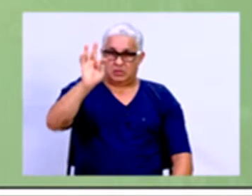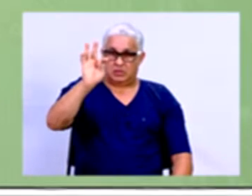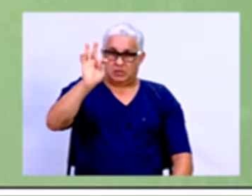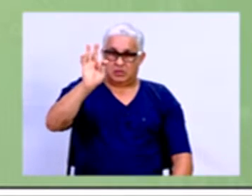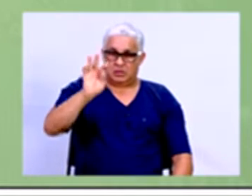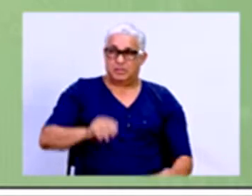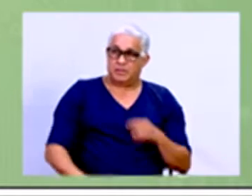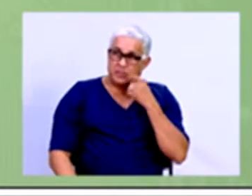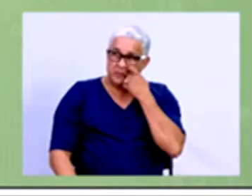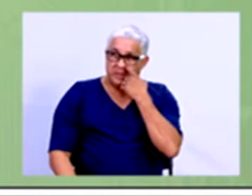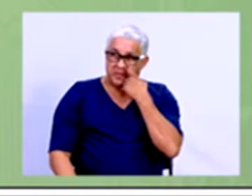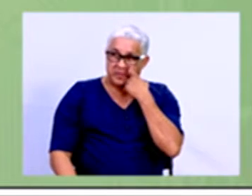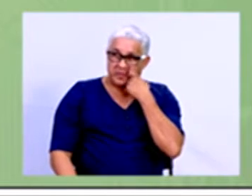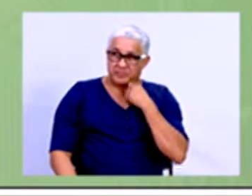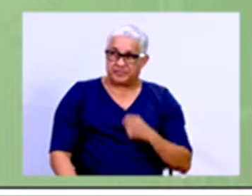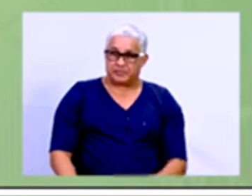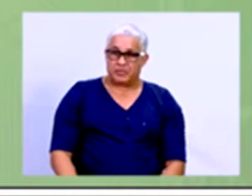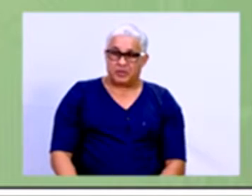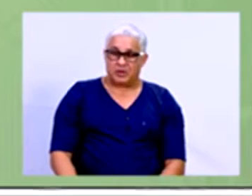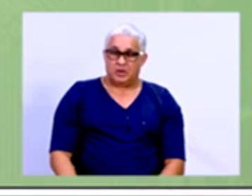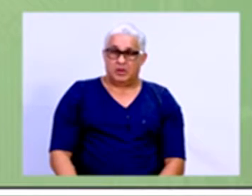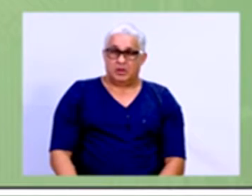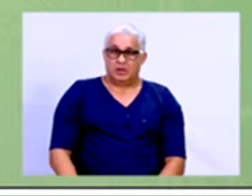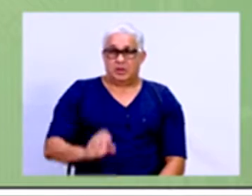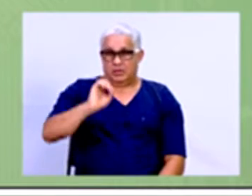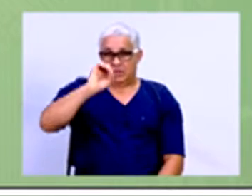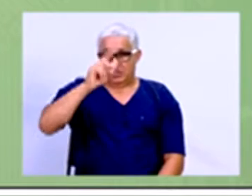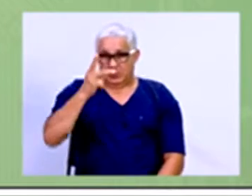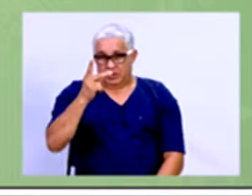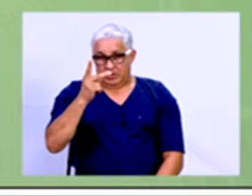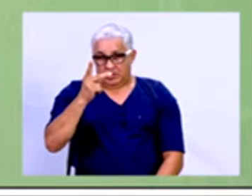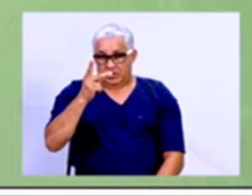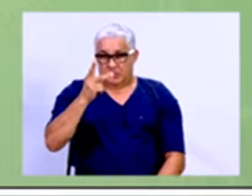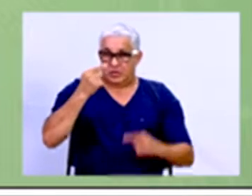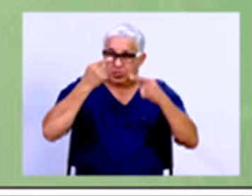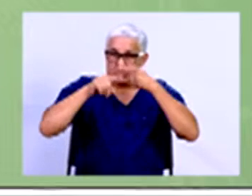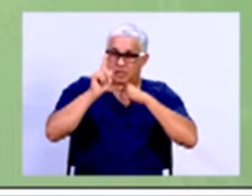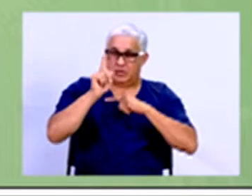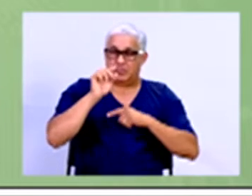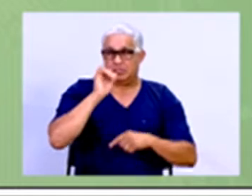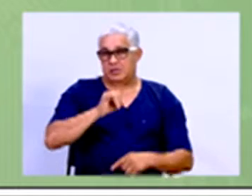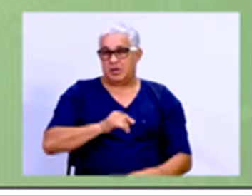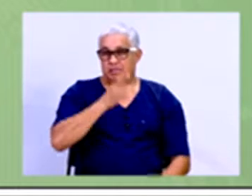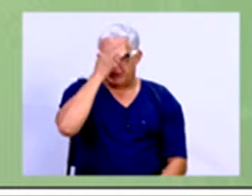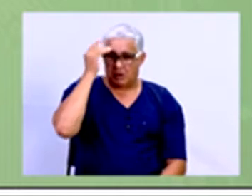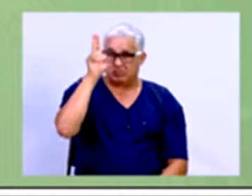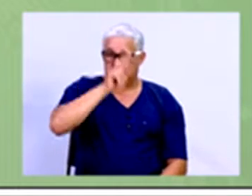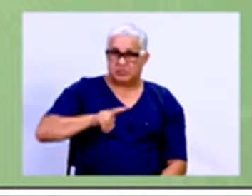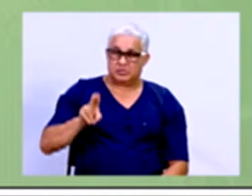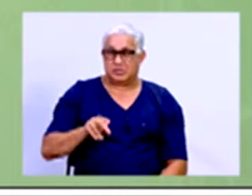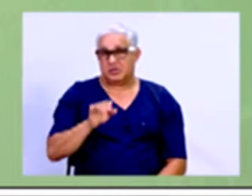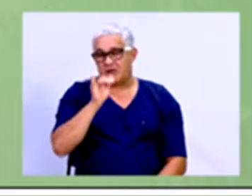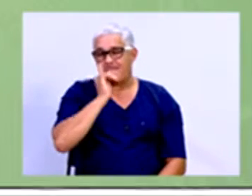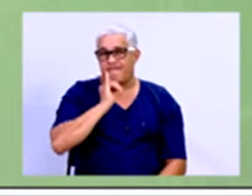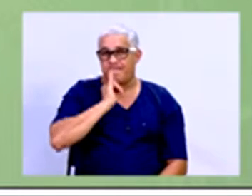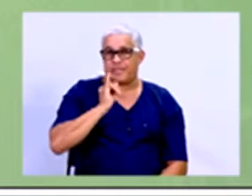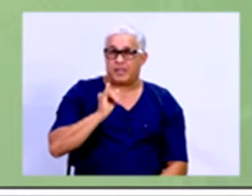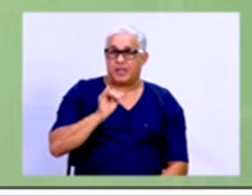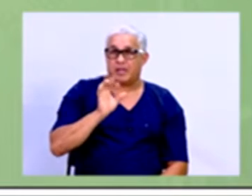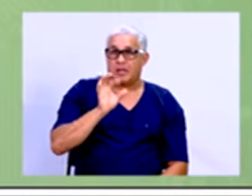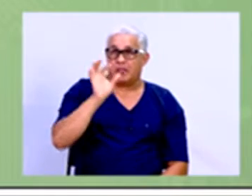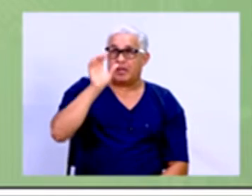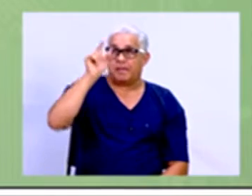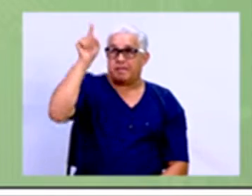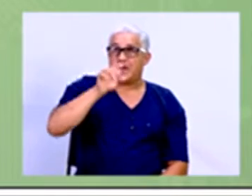vai indicar aqui, operação inválida. Então se o usuário, no caso, digitar aí, por exemplo, um símbolo de porcentagem, né, não caiu nenhuma das